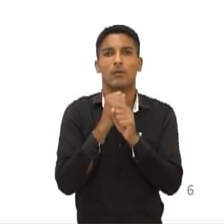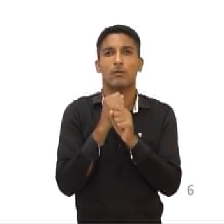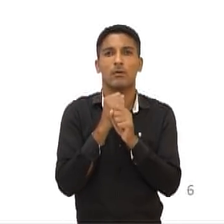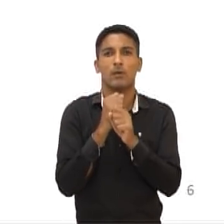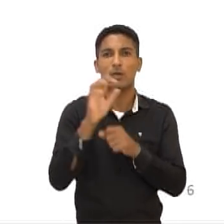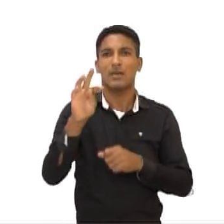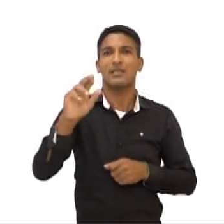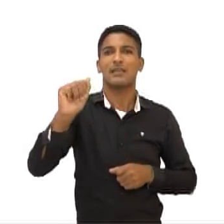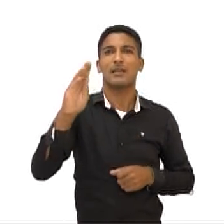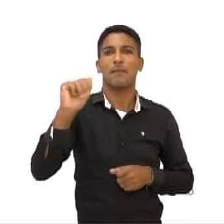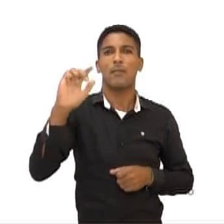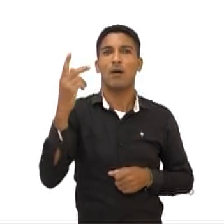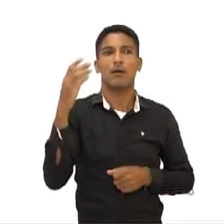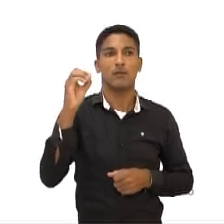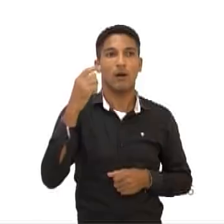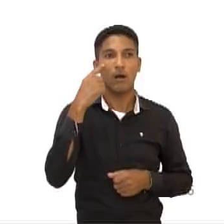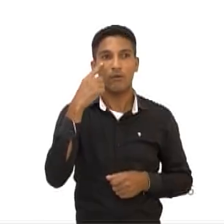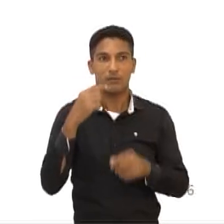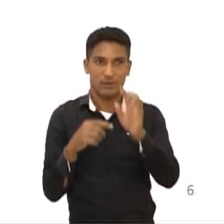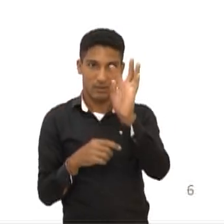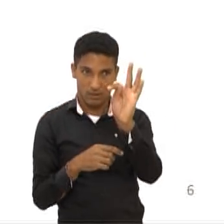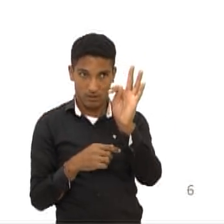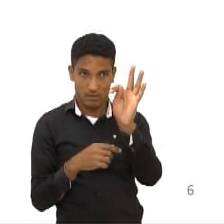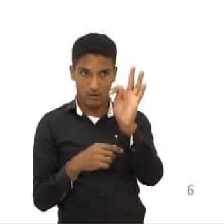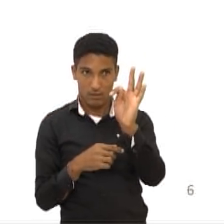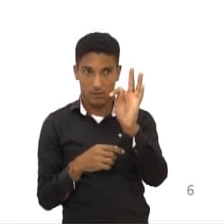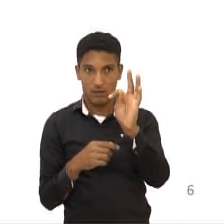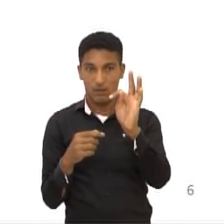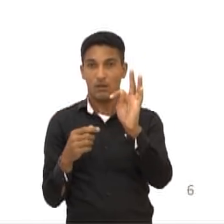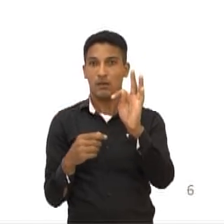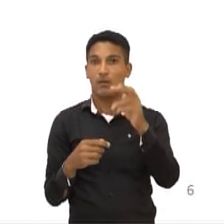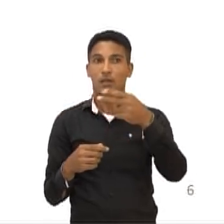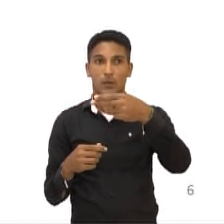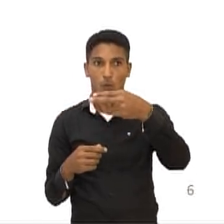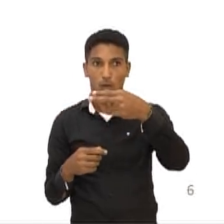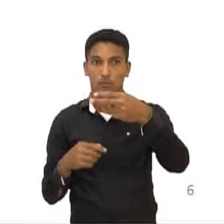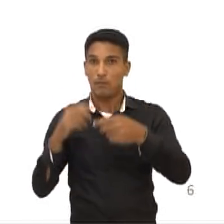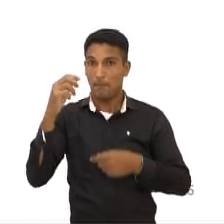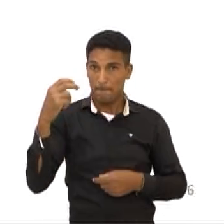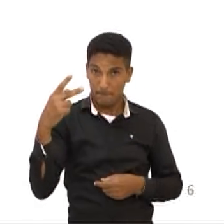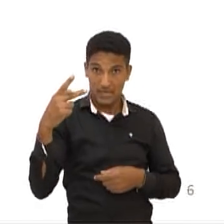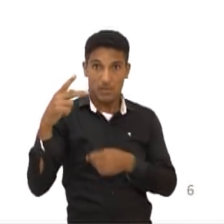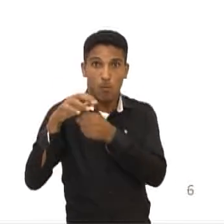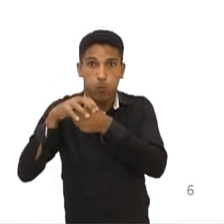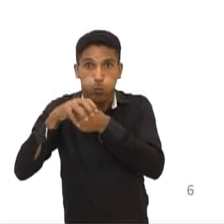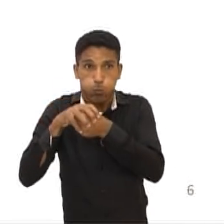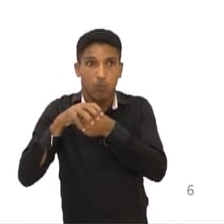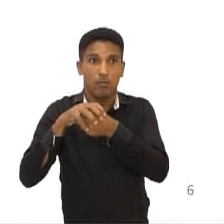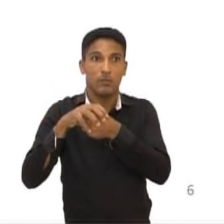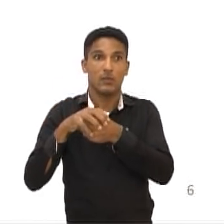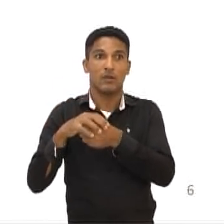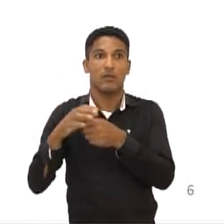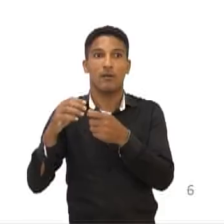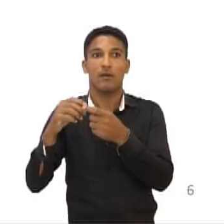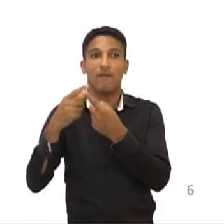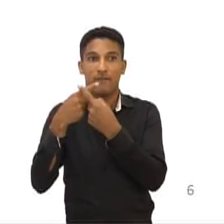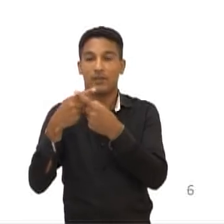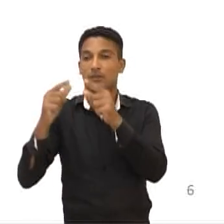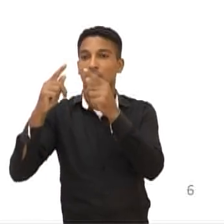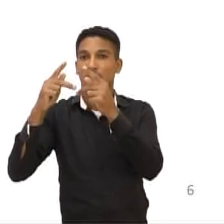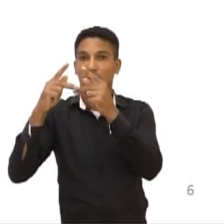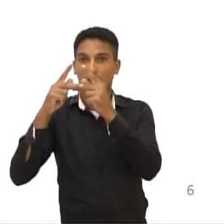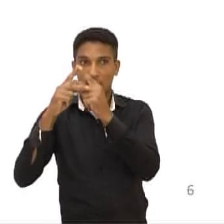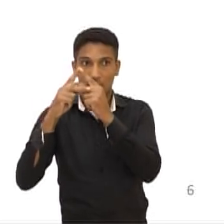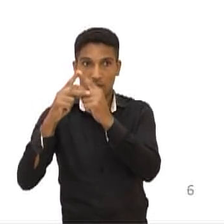e multiplica pela variação do volume. Vale destacar que o ΔV é sempre assim, né? ΔV é o volume